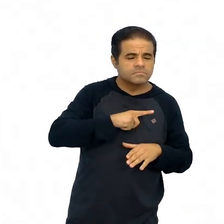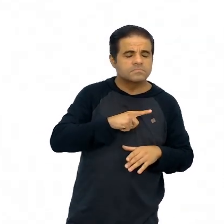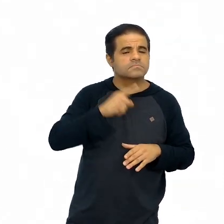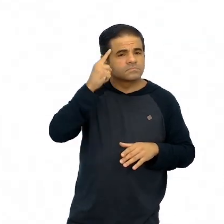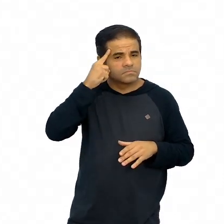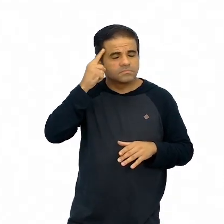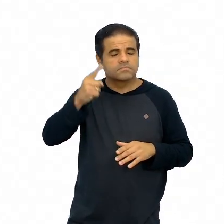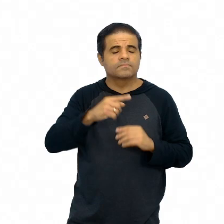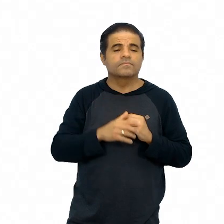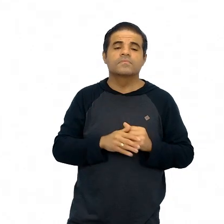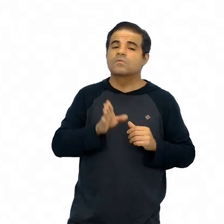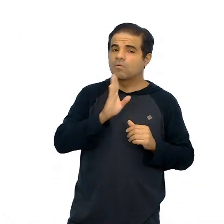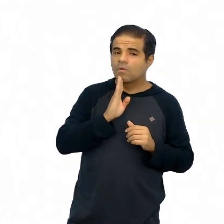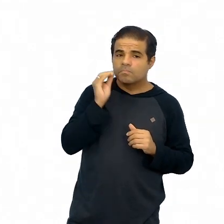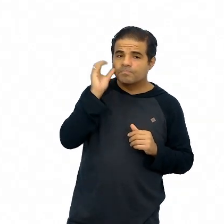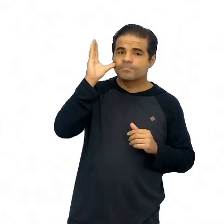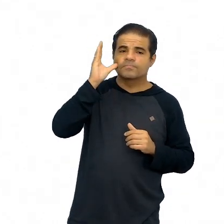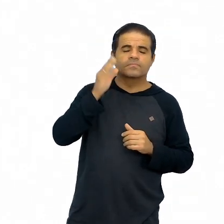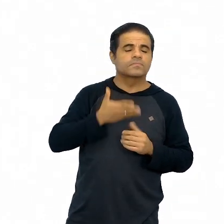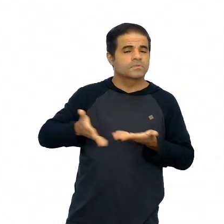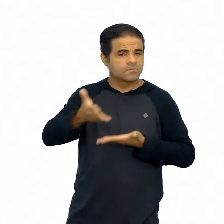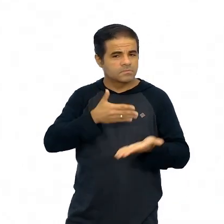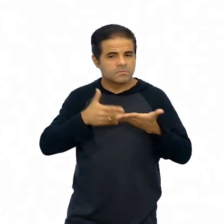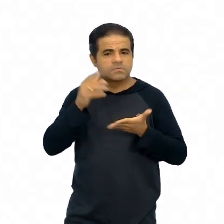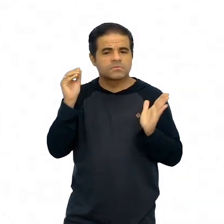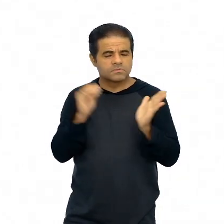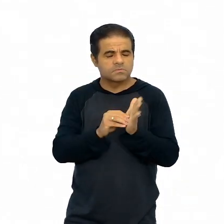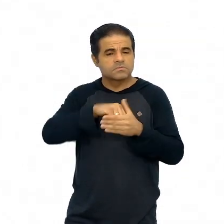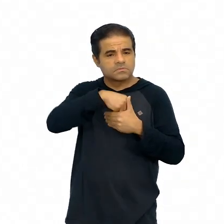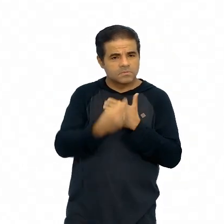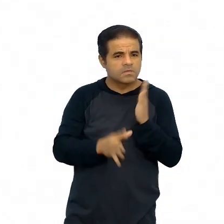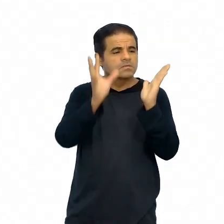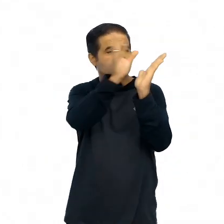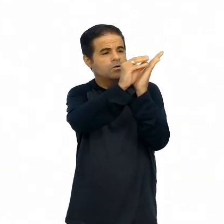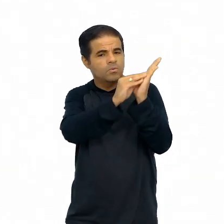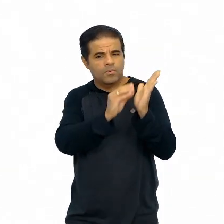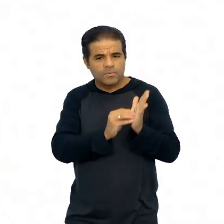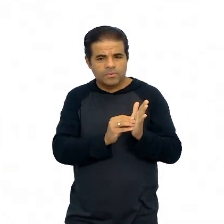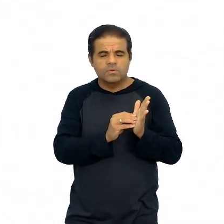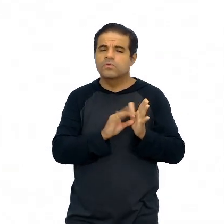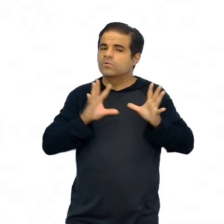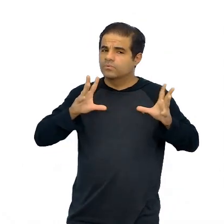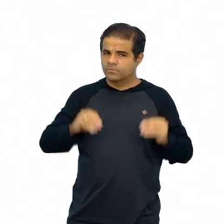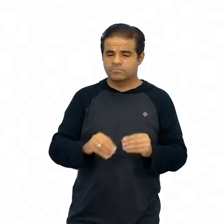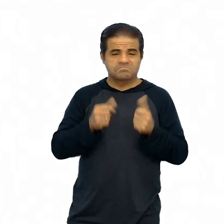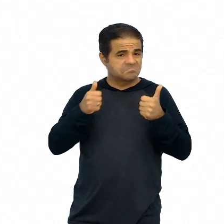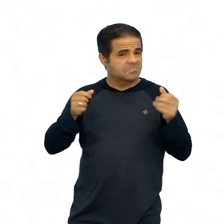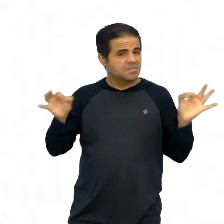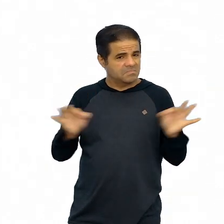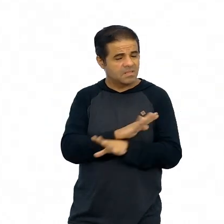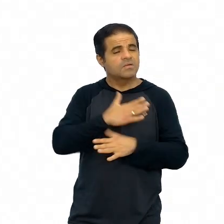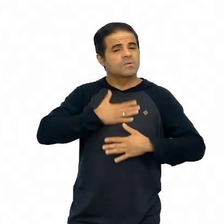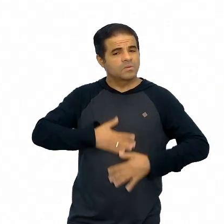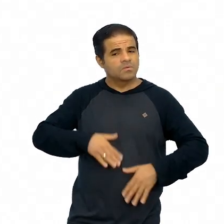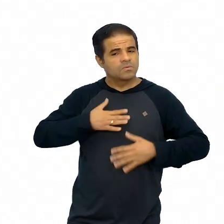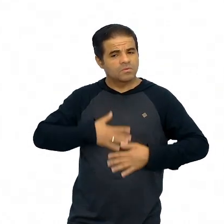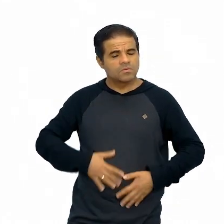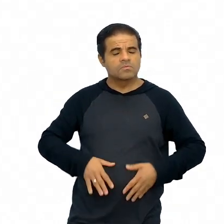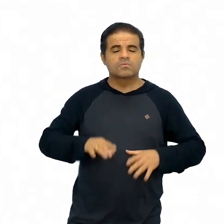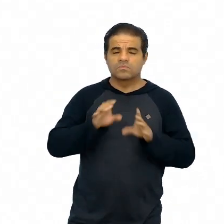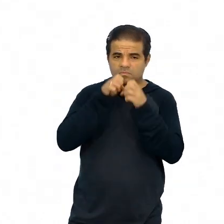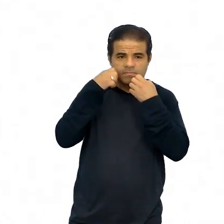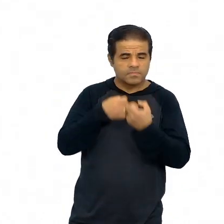aí, conhecimento do conteúdo dos estudantes. Tudo tranquilo com um triângulo